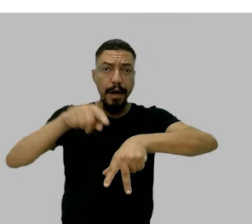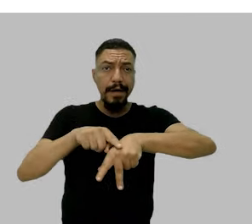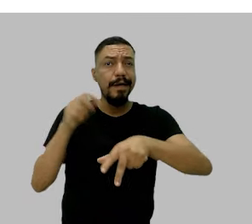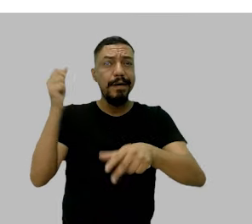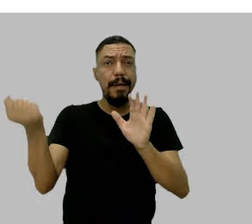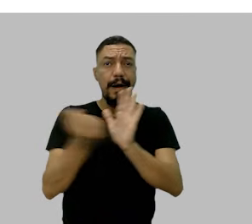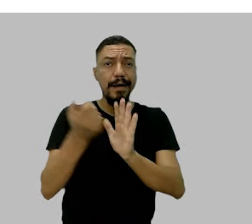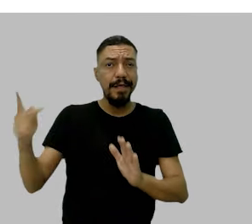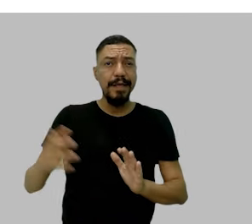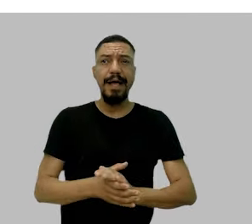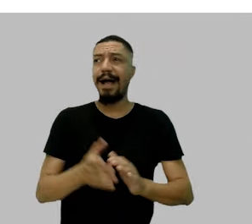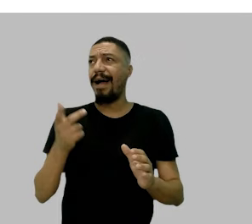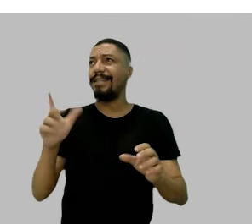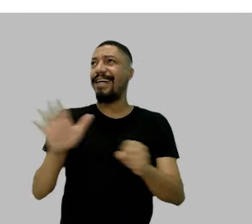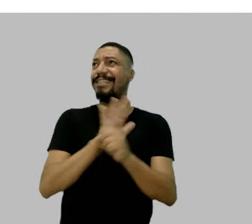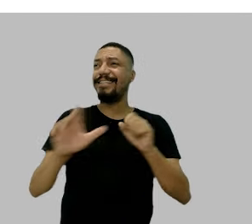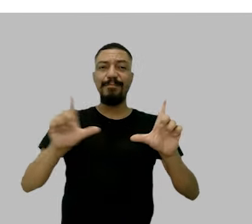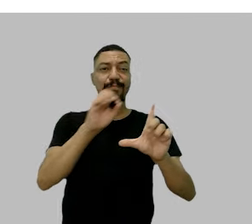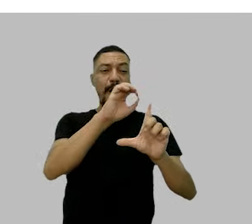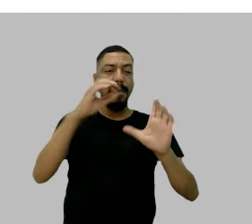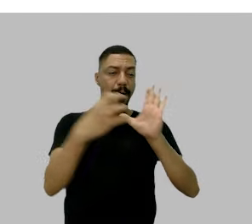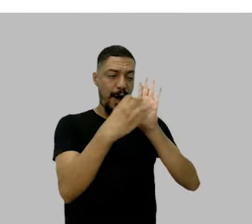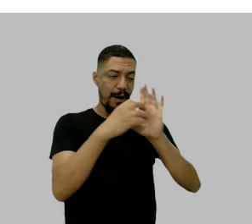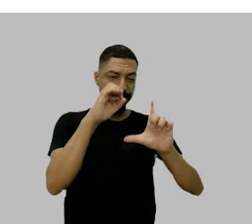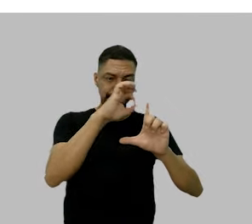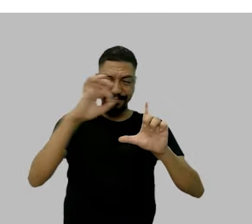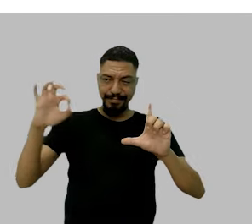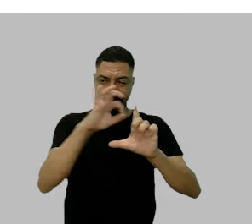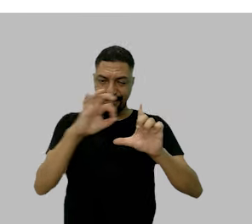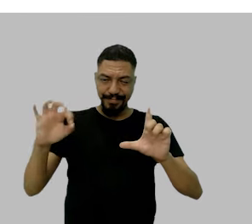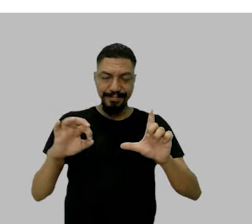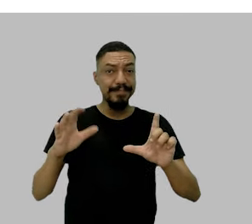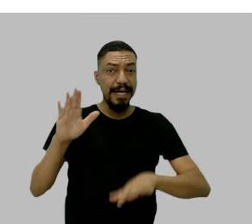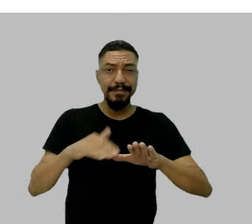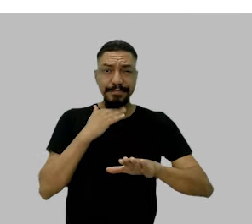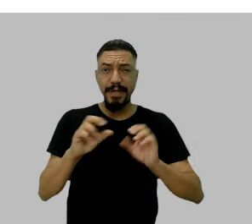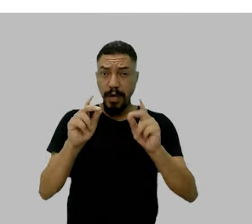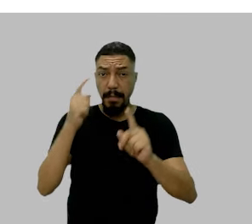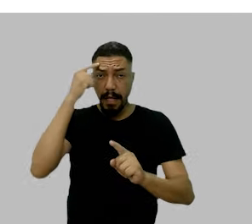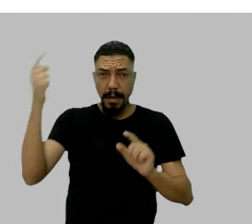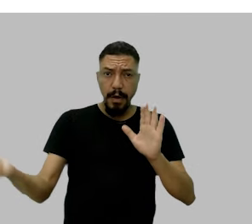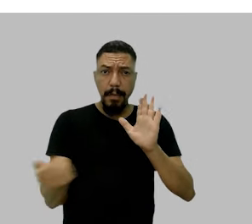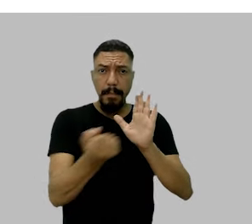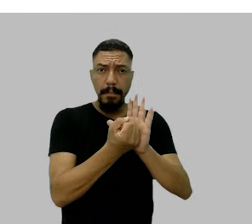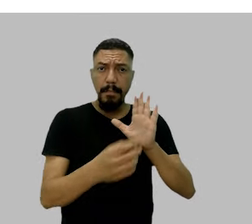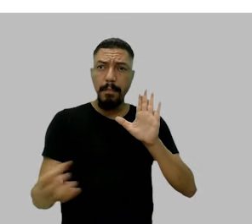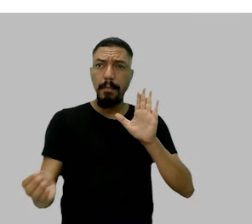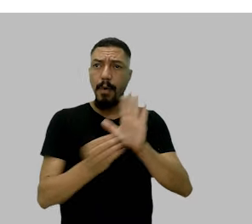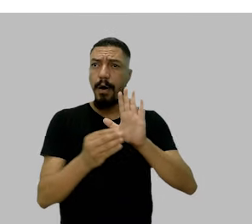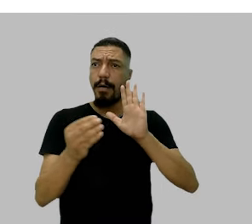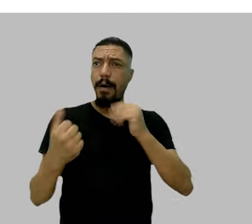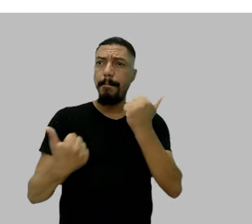não tem espaço na régua de logos. Realmente, às vezes não tem como, mas lembrem de colocar essas réguas e esses apoiadores